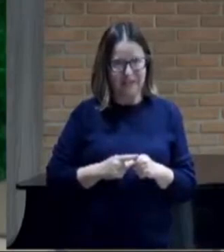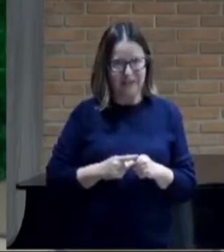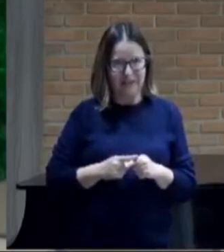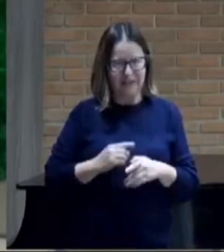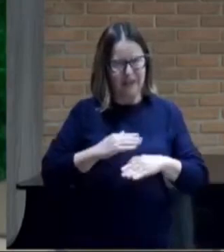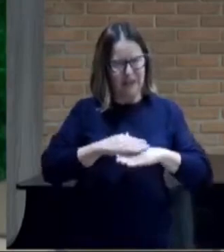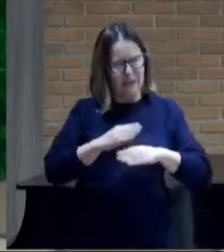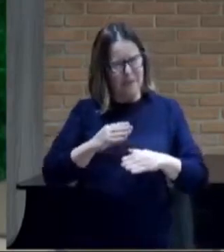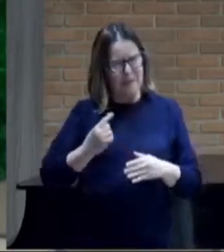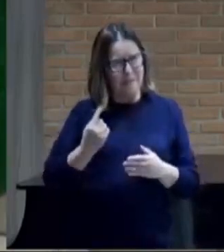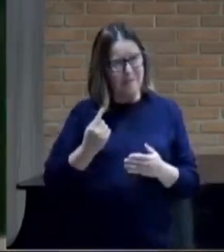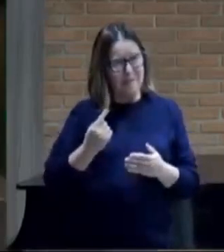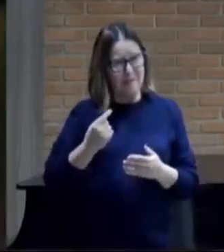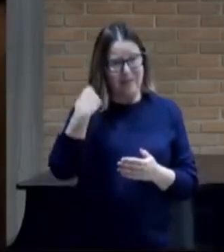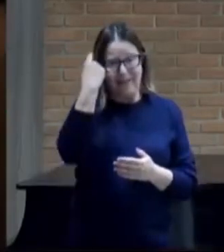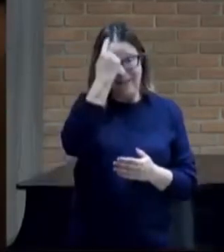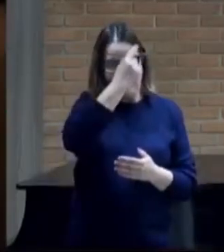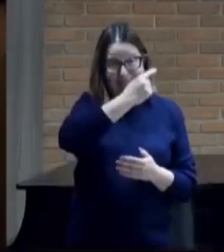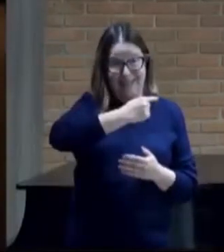no